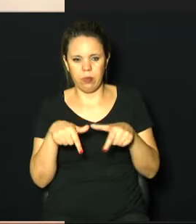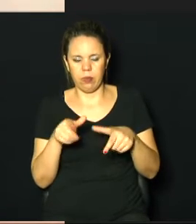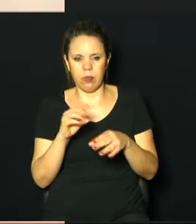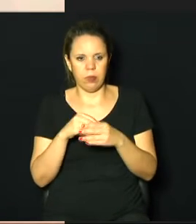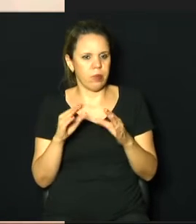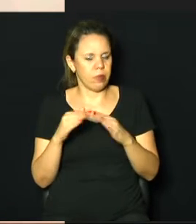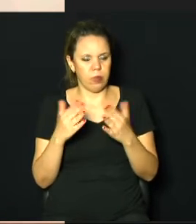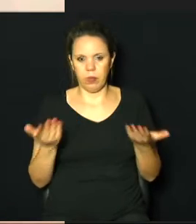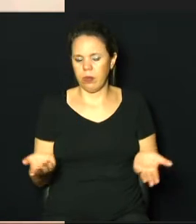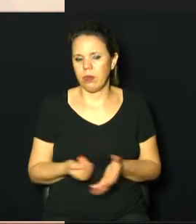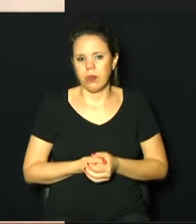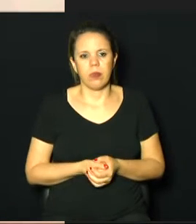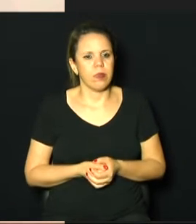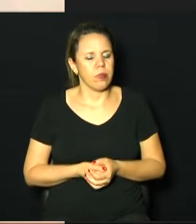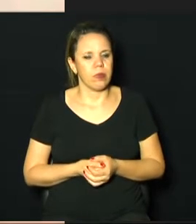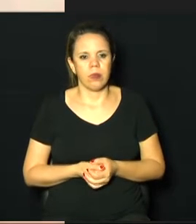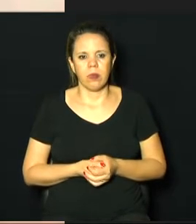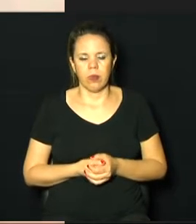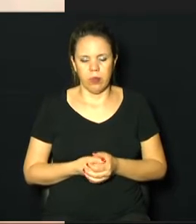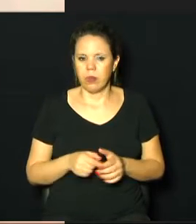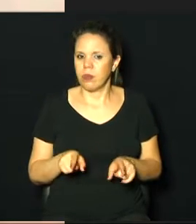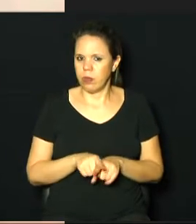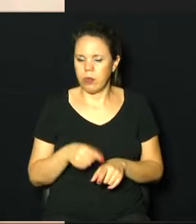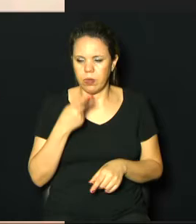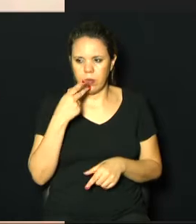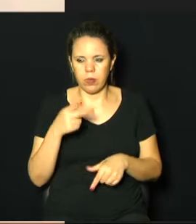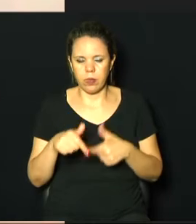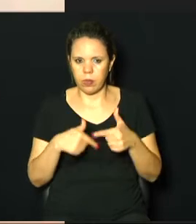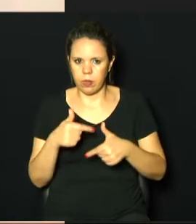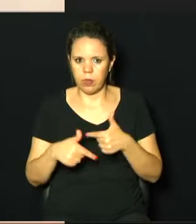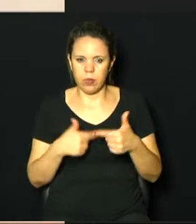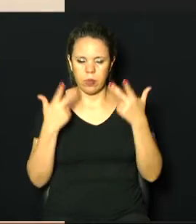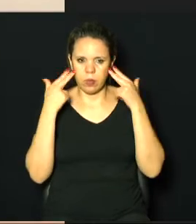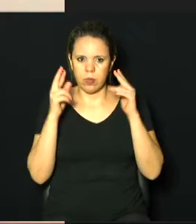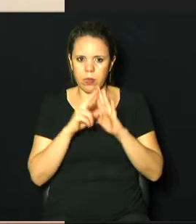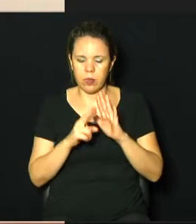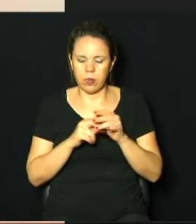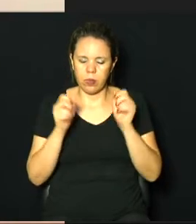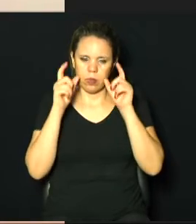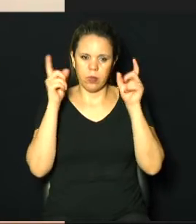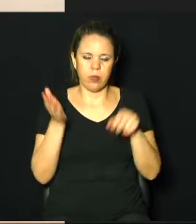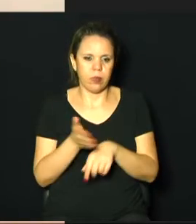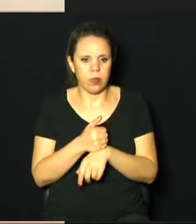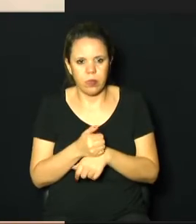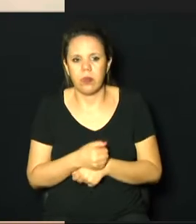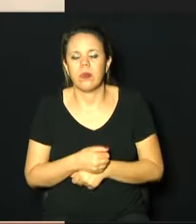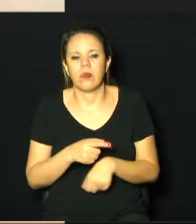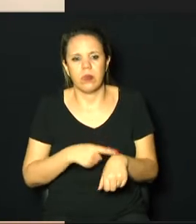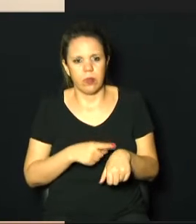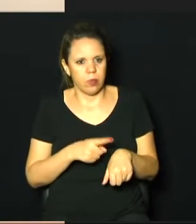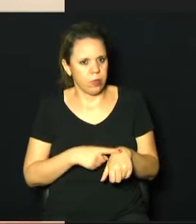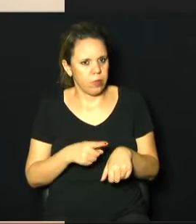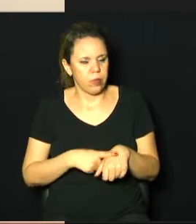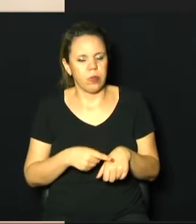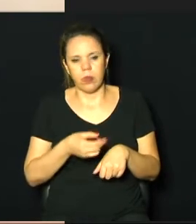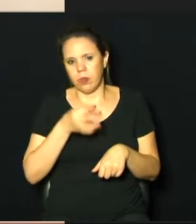casa. Eu também digo que precisa ter uma rotina. Porque você precisa acordar um pouco antes do horário, precisa tomar seu café,